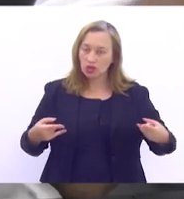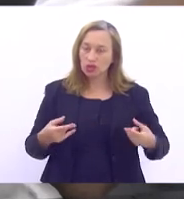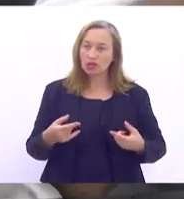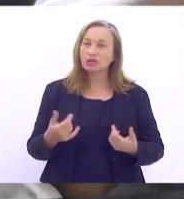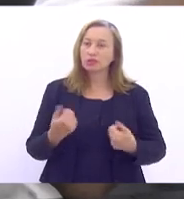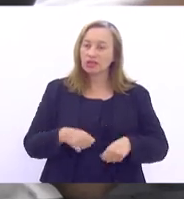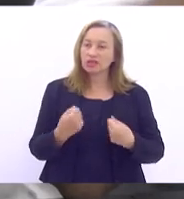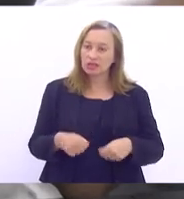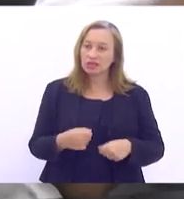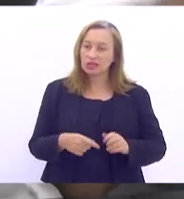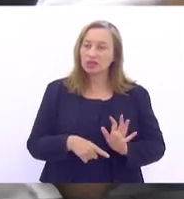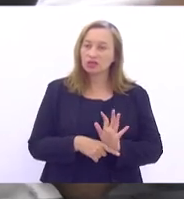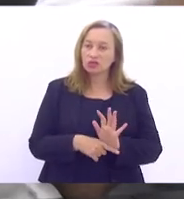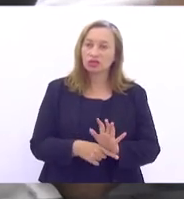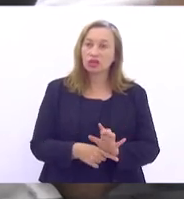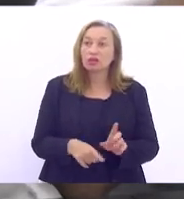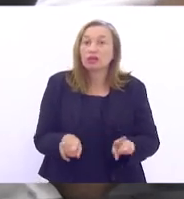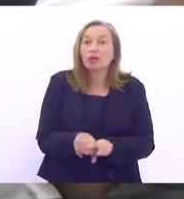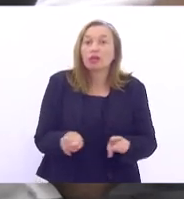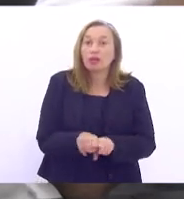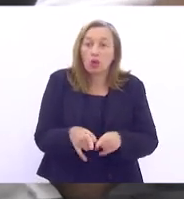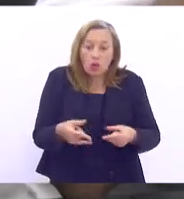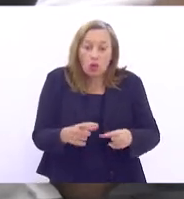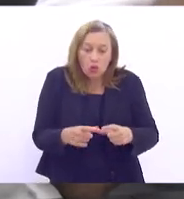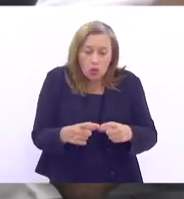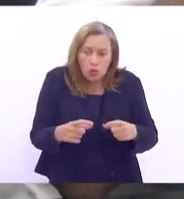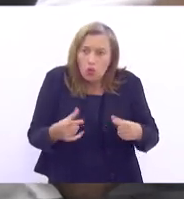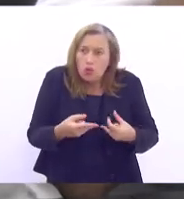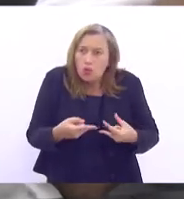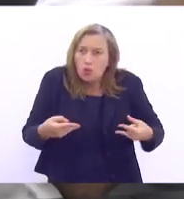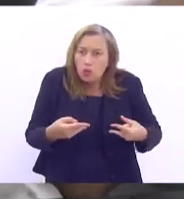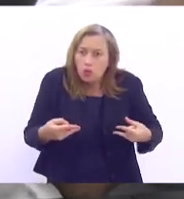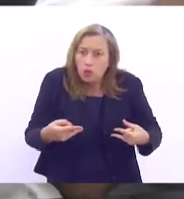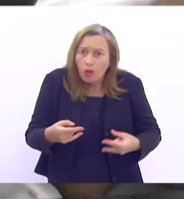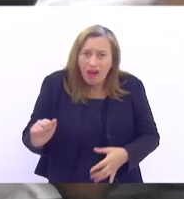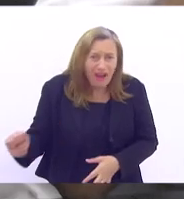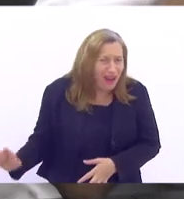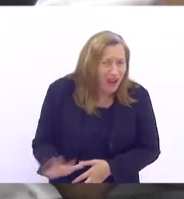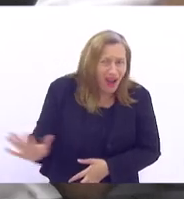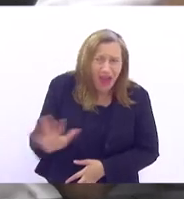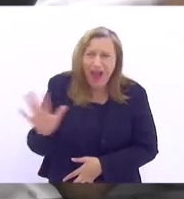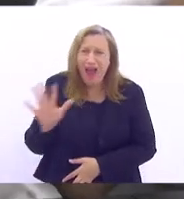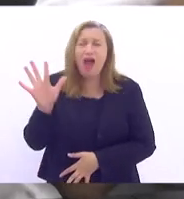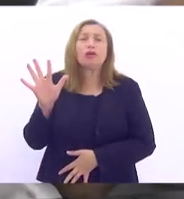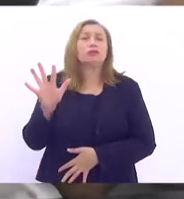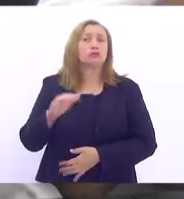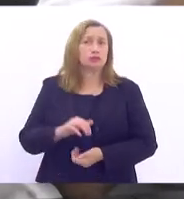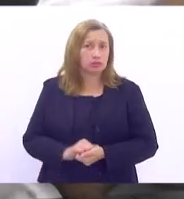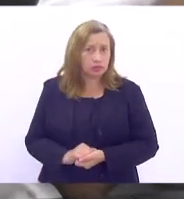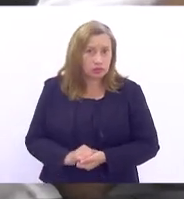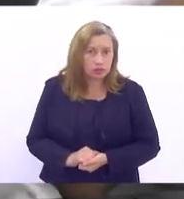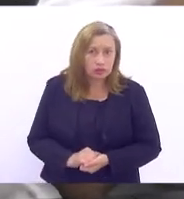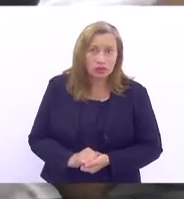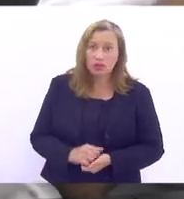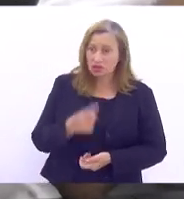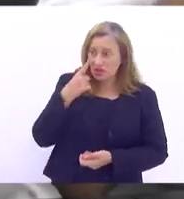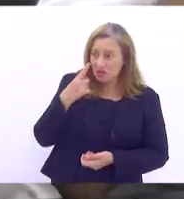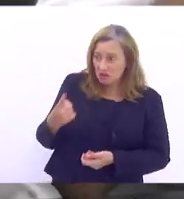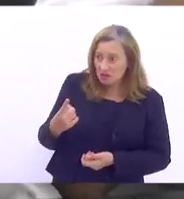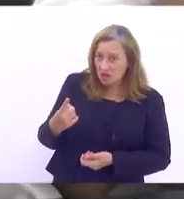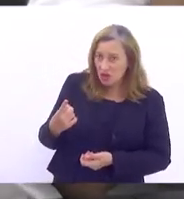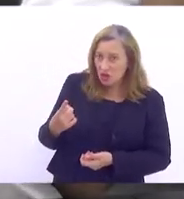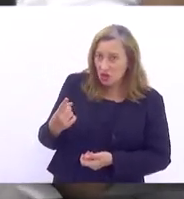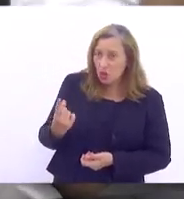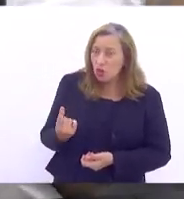que os ingressos estão pela hora da morte. Os ingressos aumentaram. Quem acompanha o valor dos ingressos dos